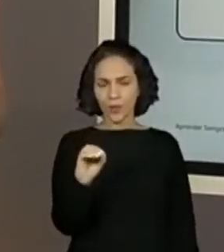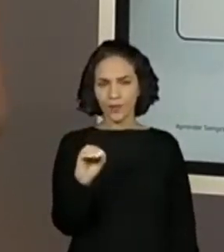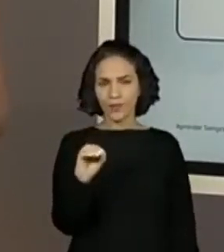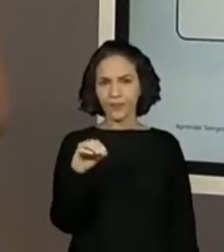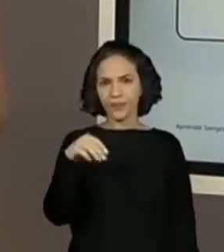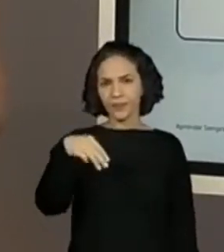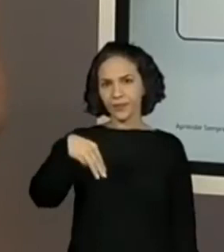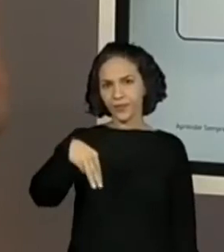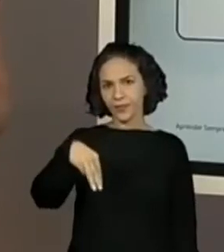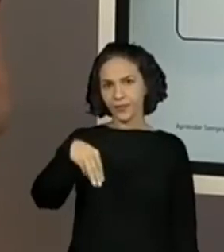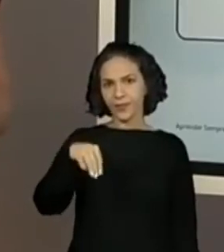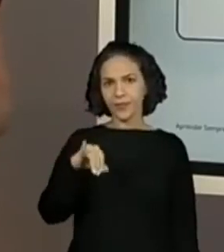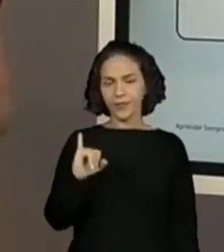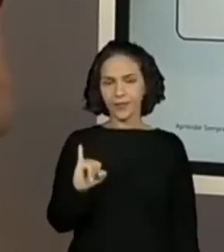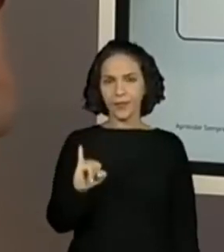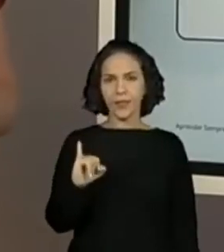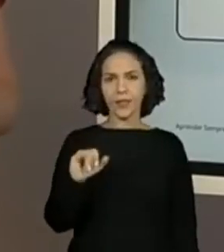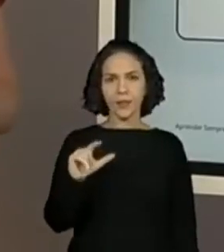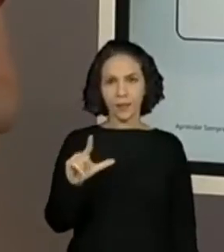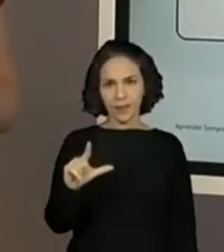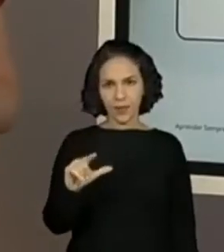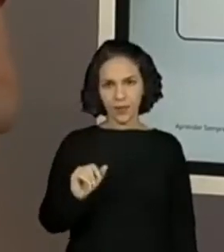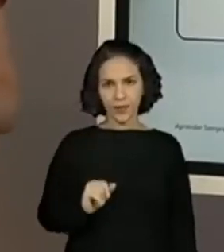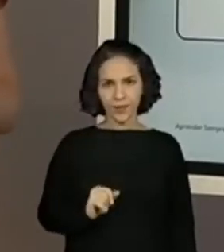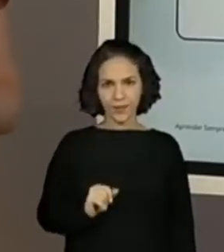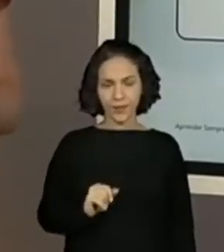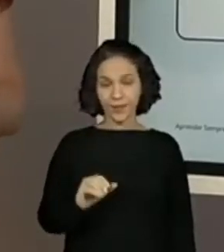5.178. Ó.